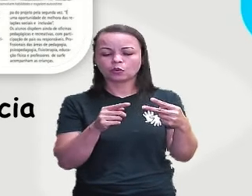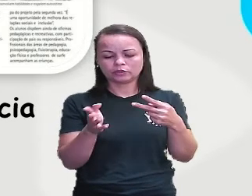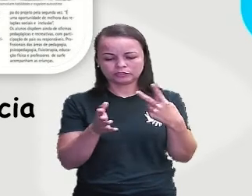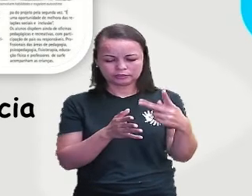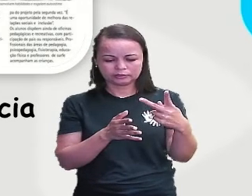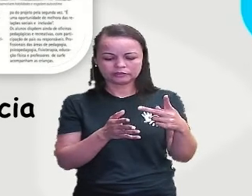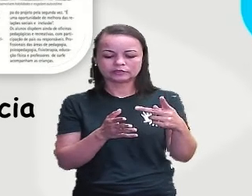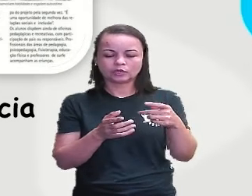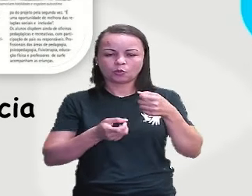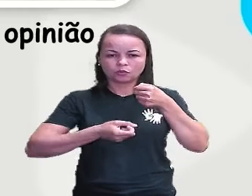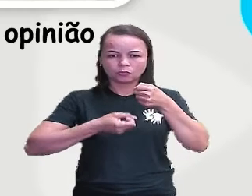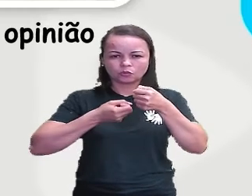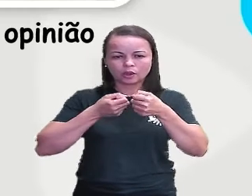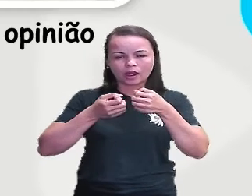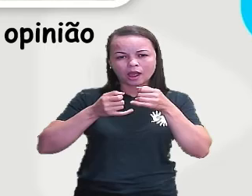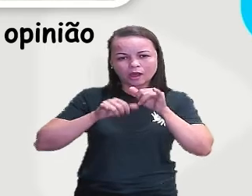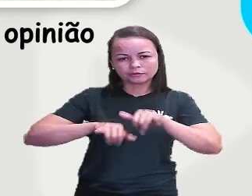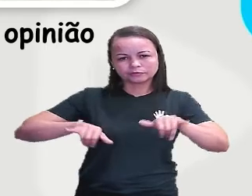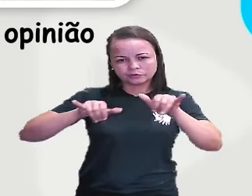a notícia.